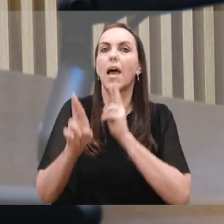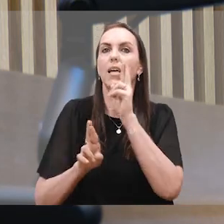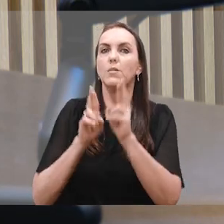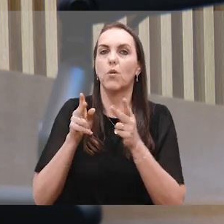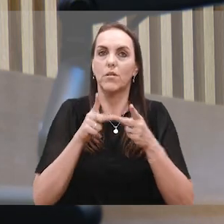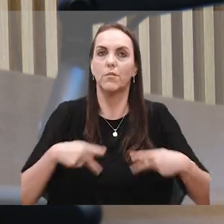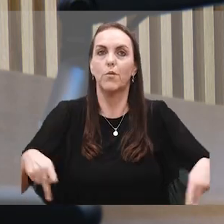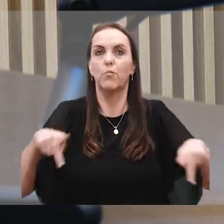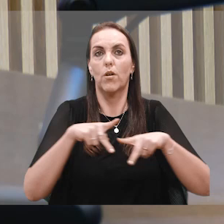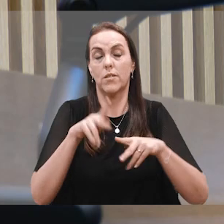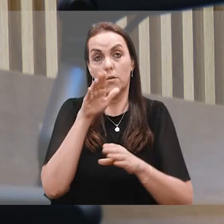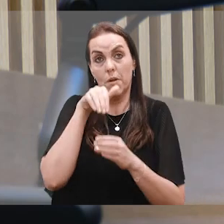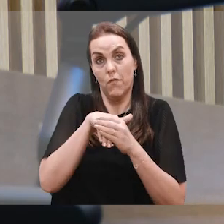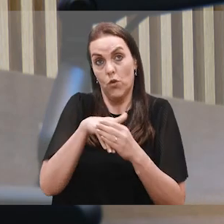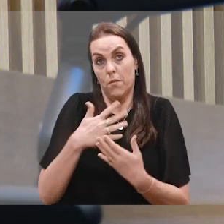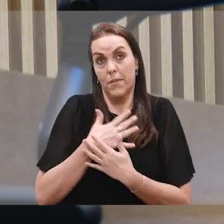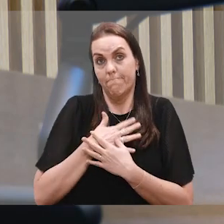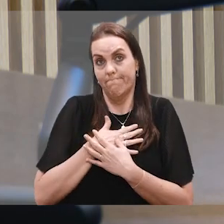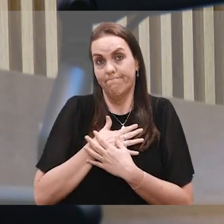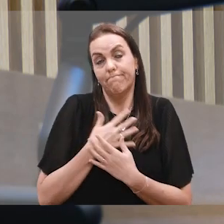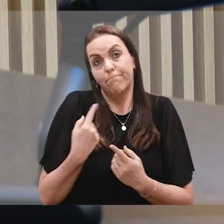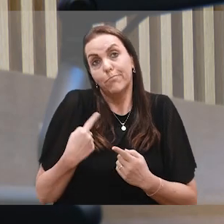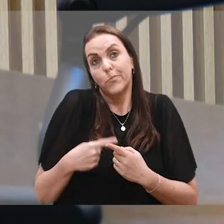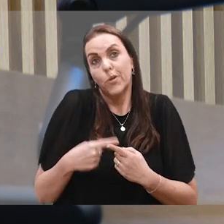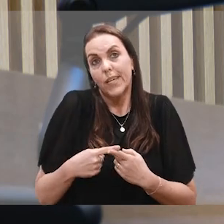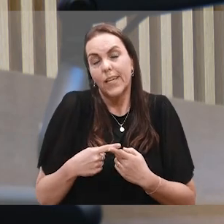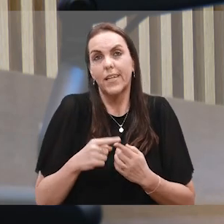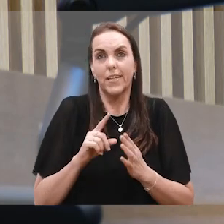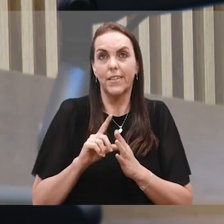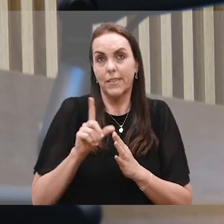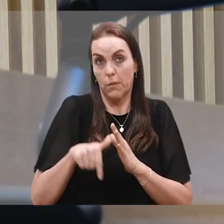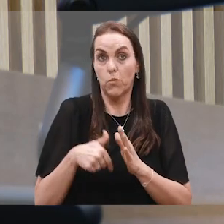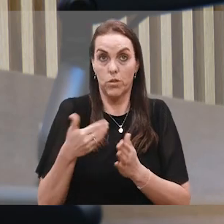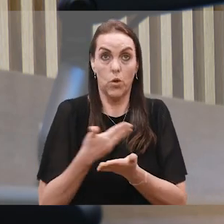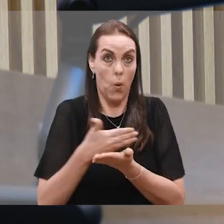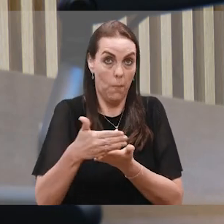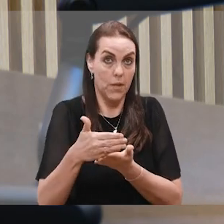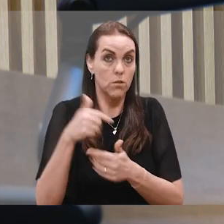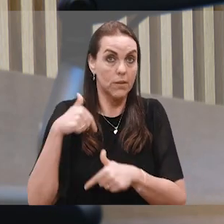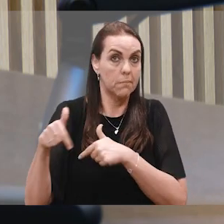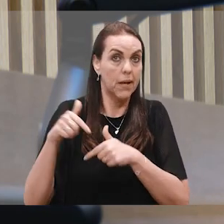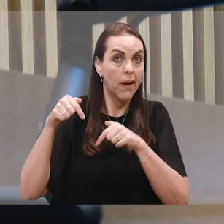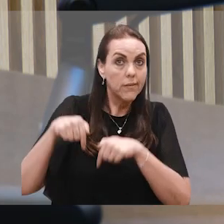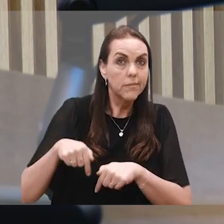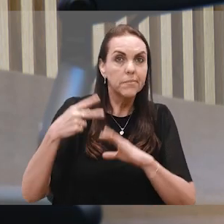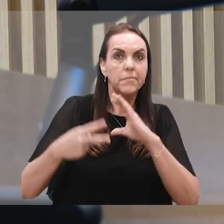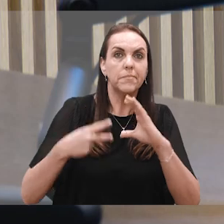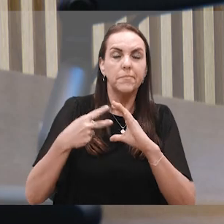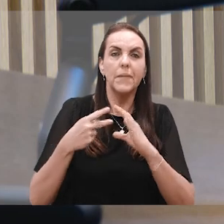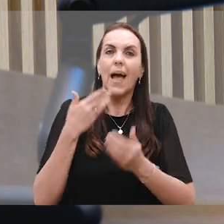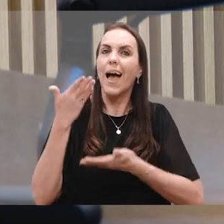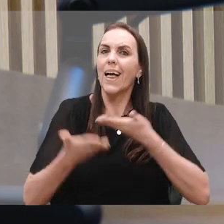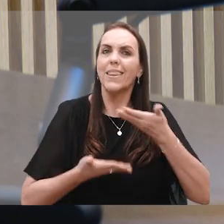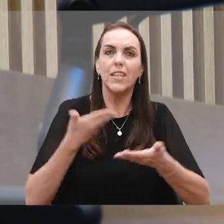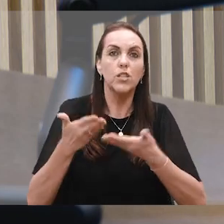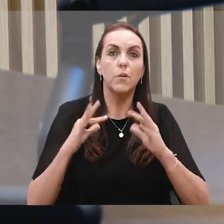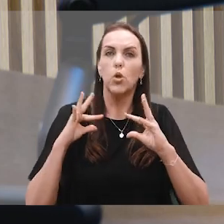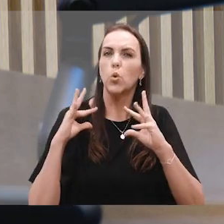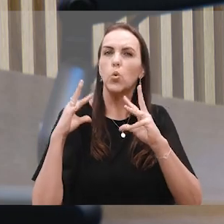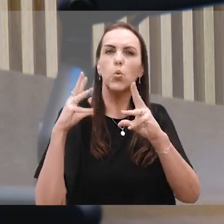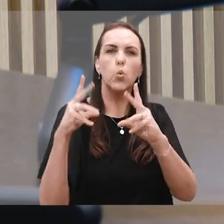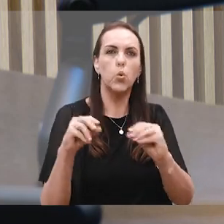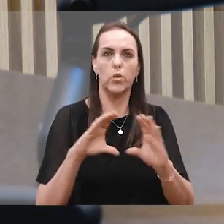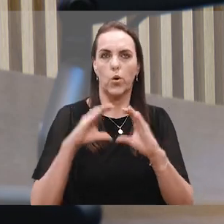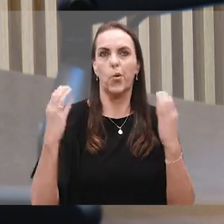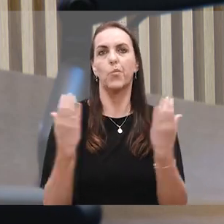retorno para a população que me elegeu, porque afinal de contas, depois que tu é eleito aqui, tu tem que atender a